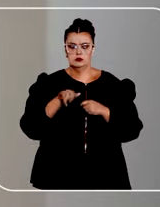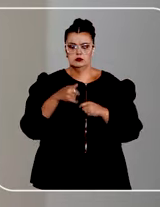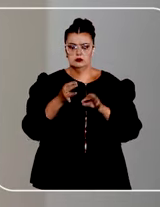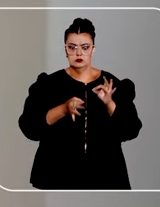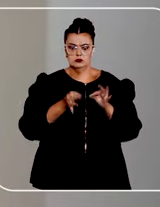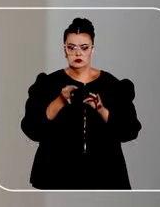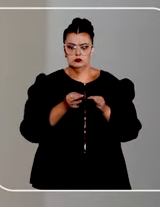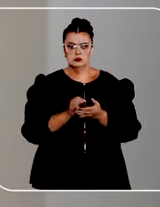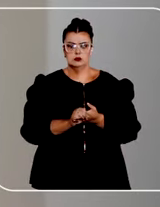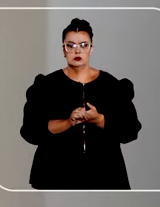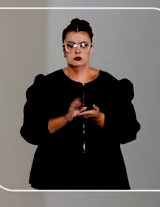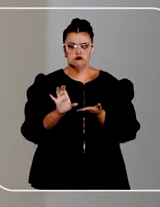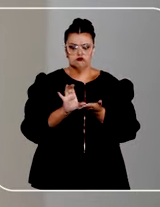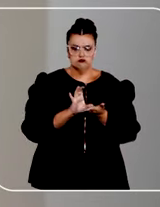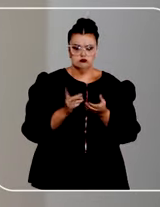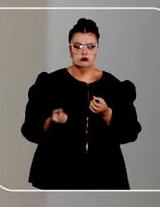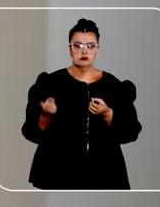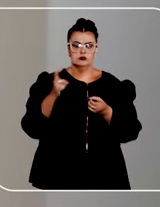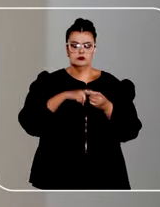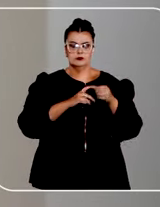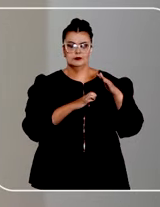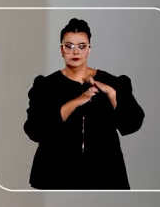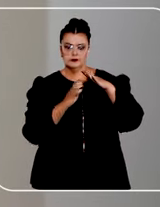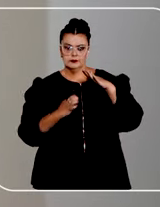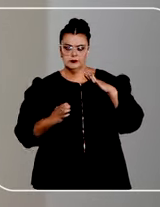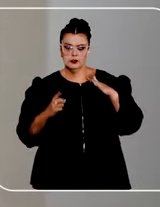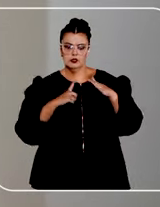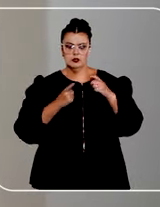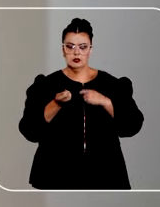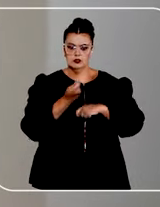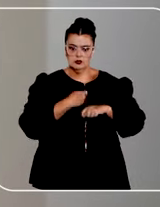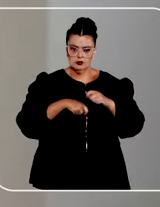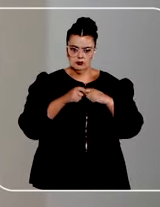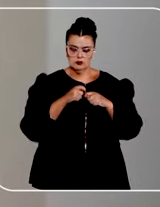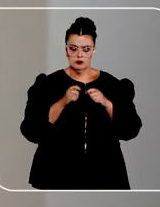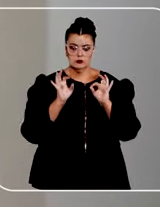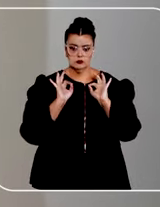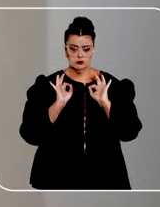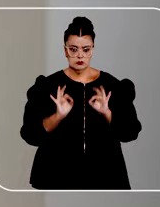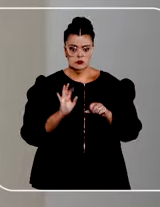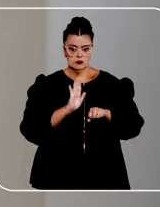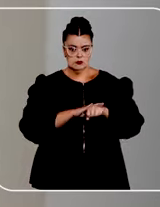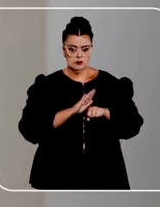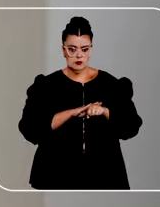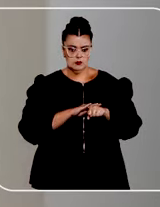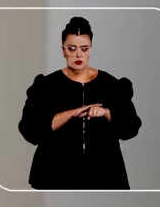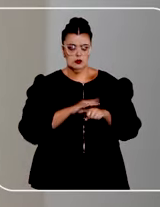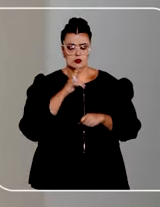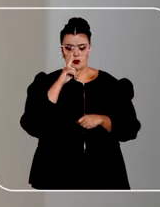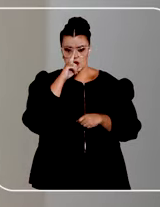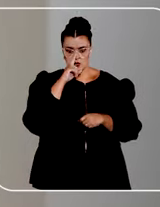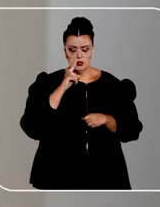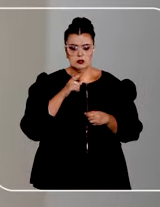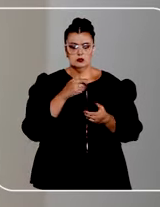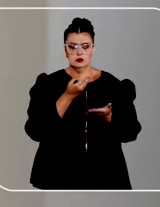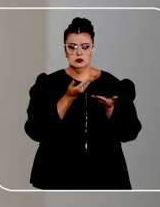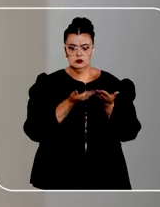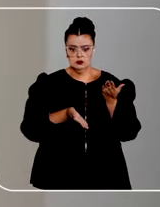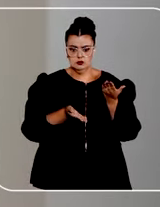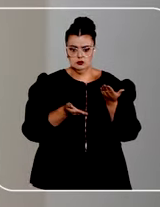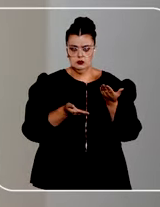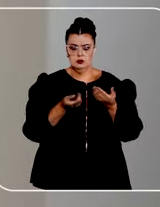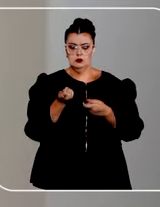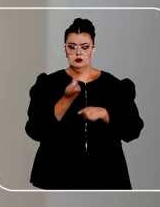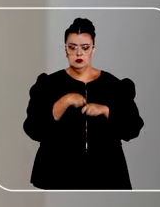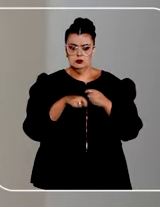judicial a recuperação judicial é uma alternativa para empresas que apesar de economicamente viáveis estão passando por um momento de crise econômico-financeira e